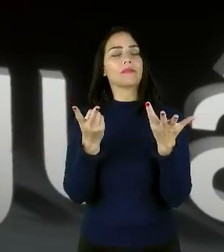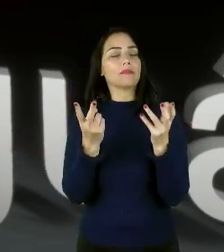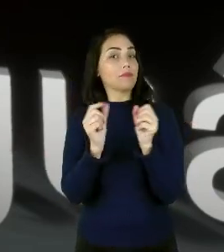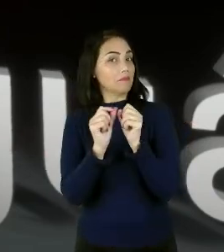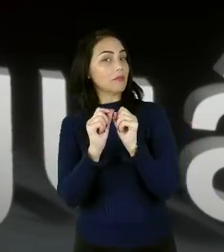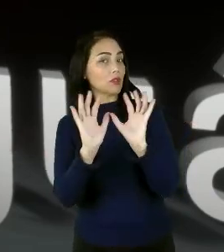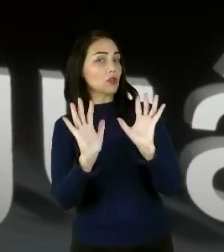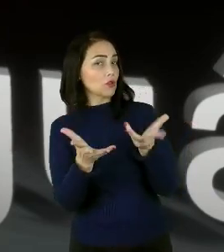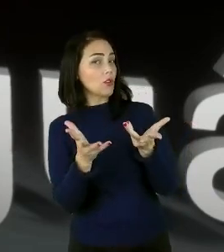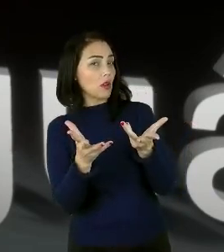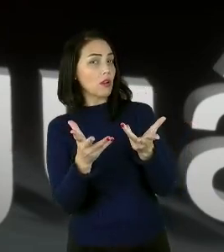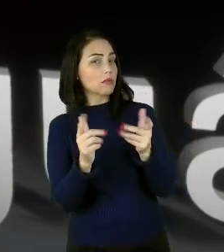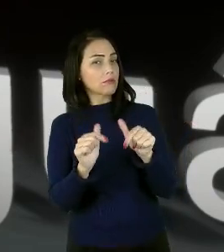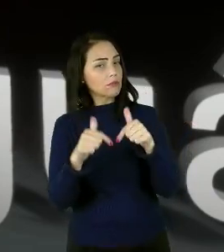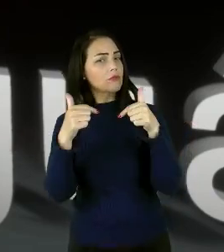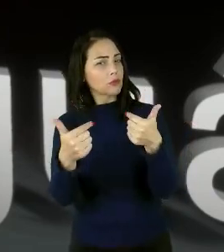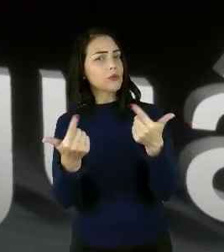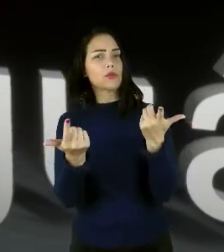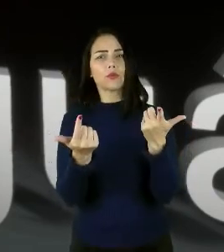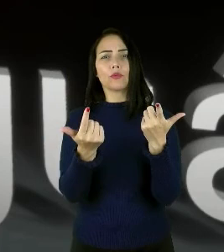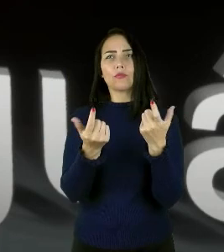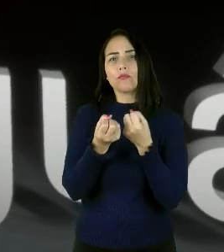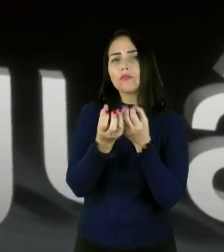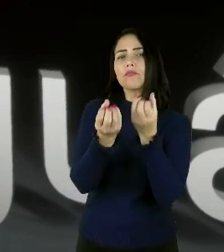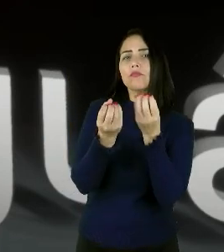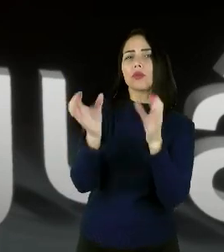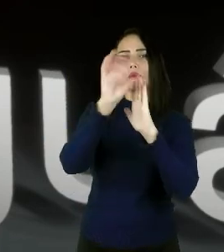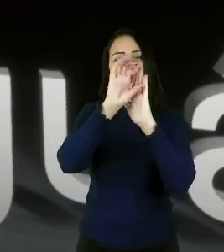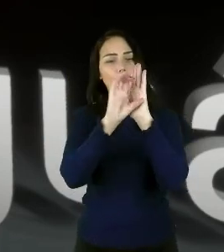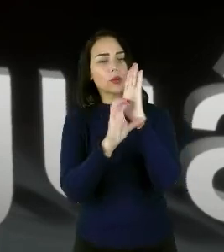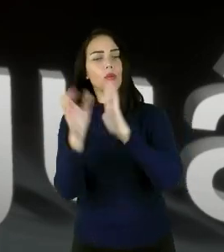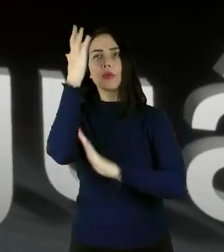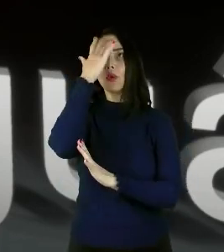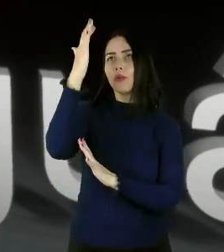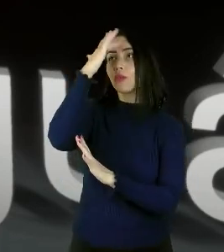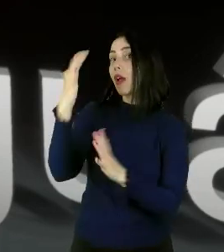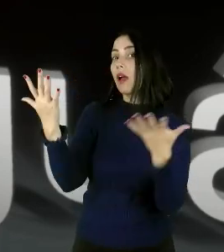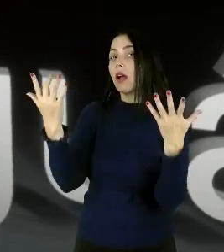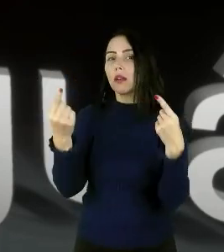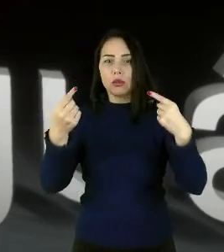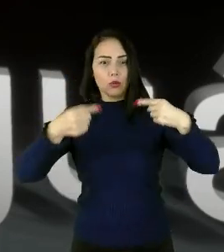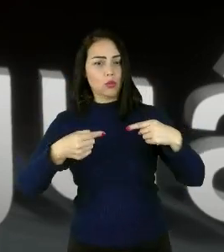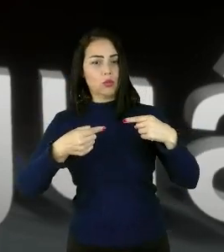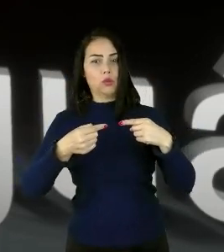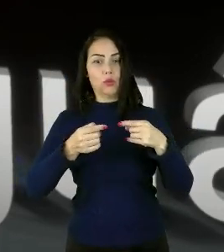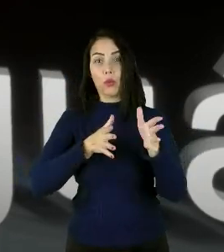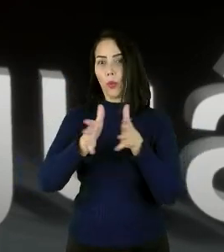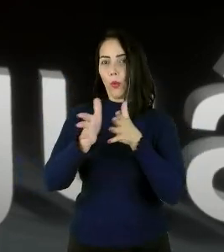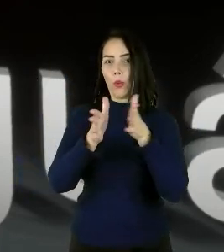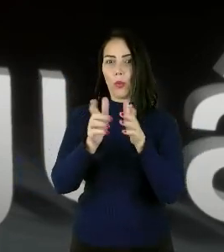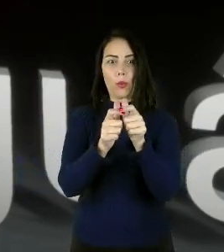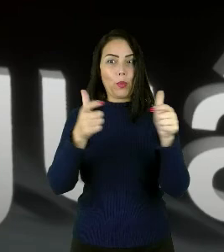fazer que já estou realizando gerar contra os reflexivos com o desafio de organizar e disponibilizar o acesso